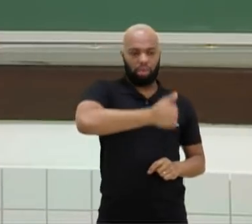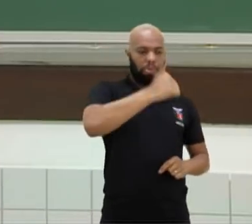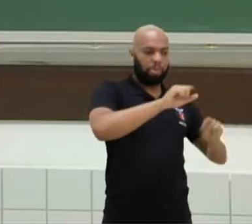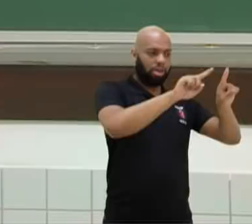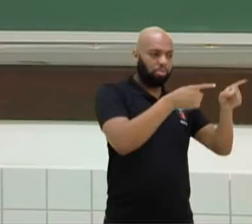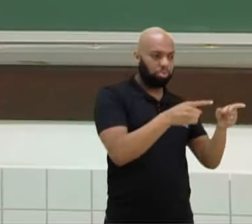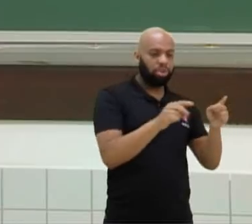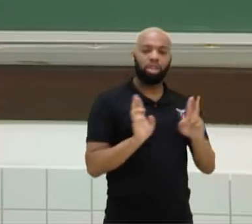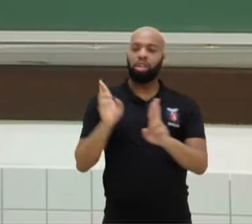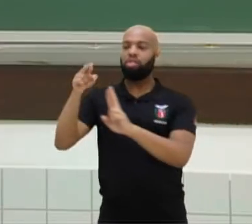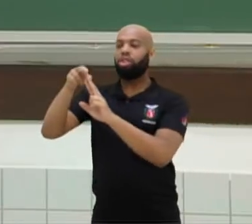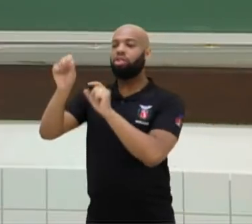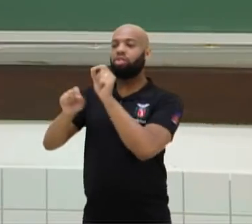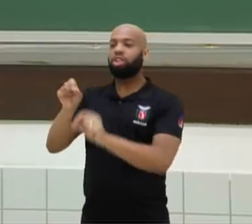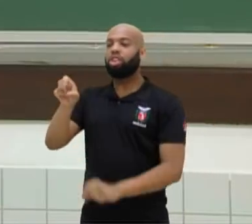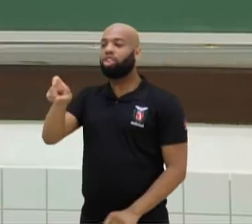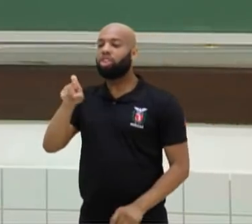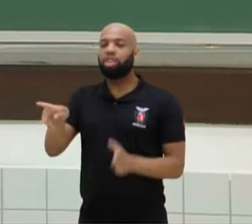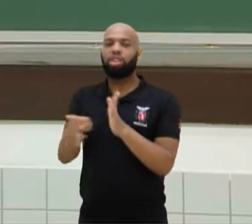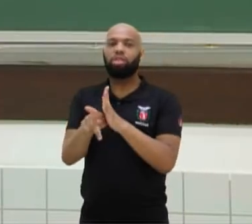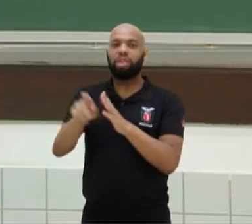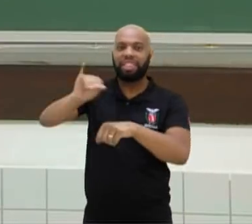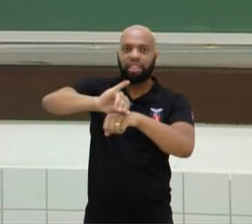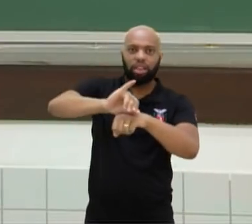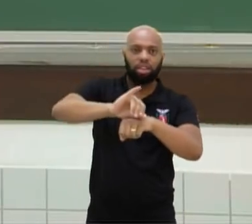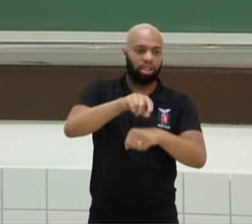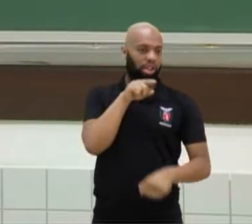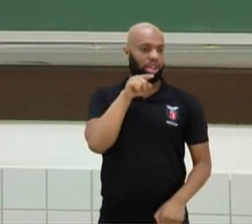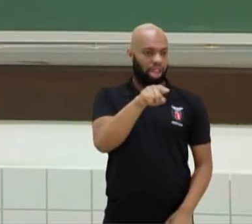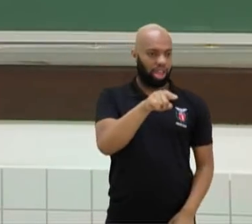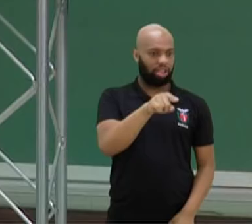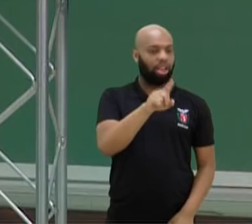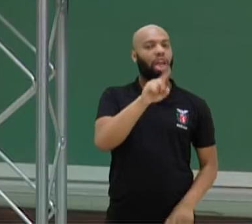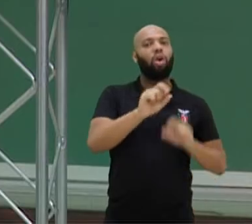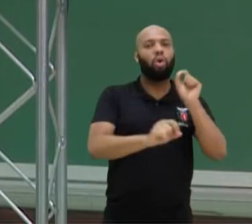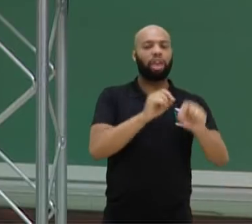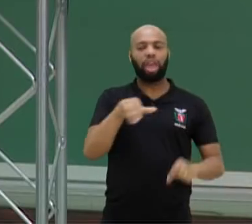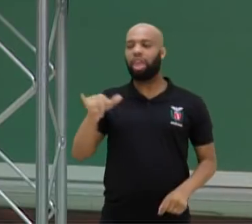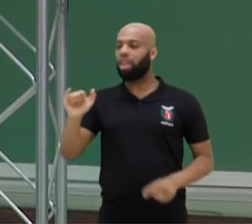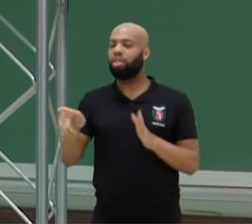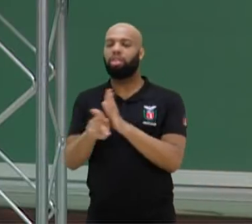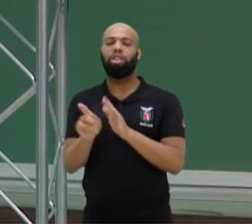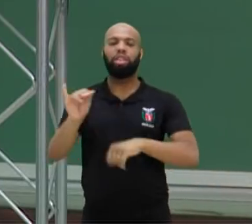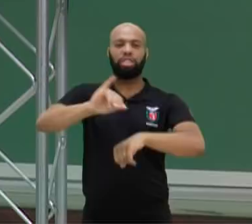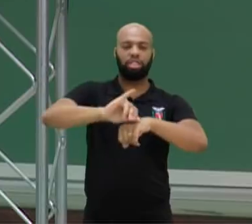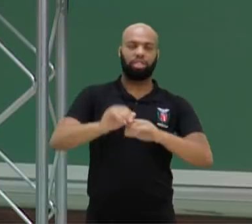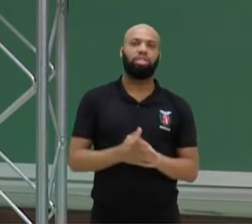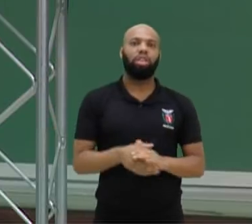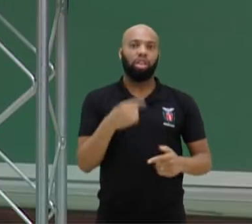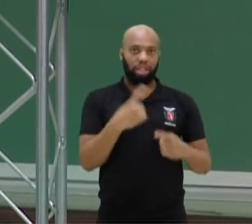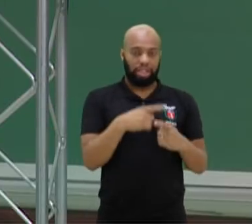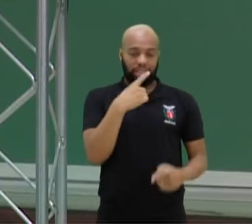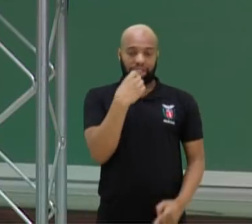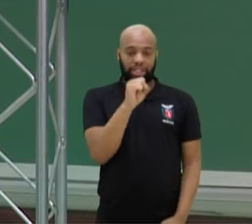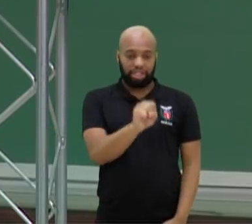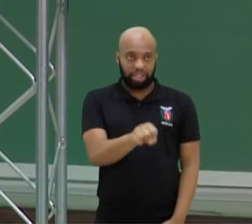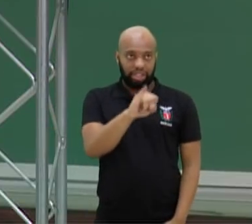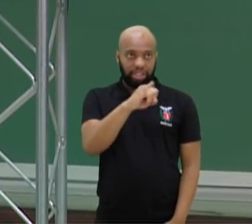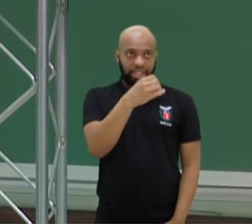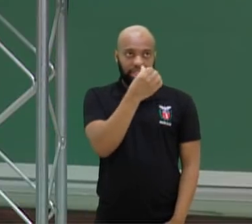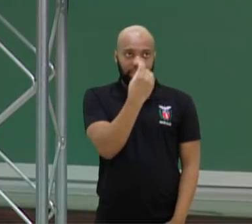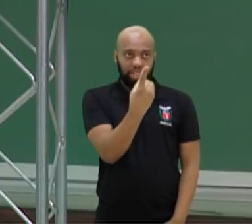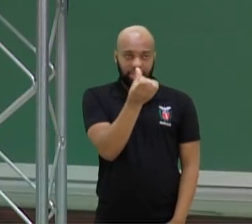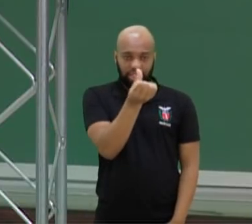esta coordenada refere-se ao y do centro. Igual a 169. Se este 169 na igualdade é o